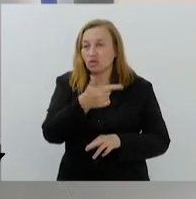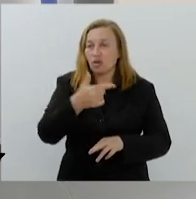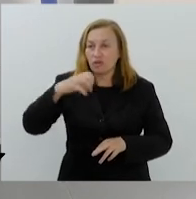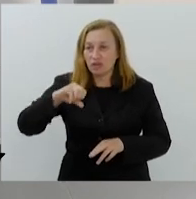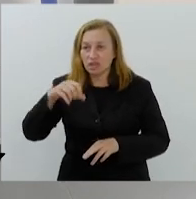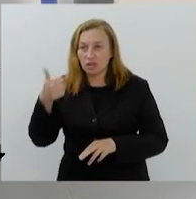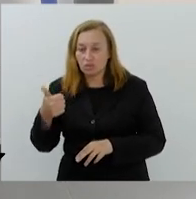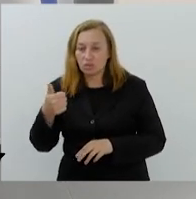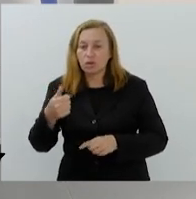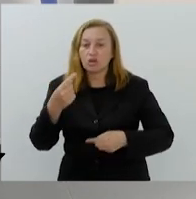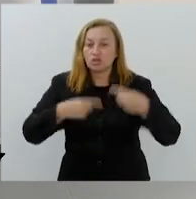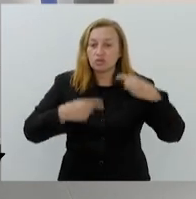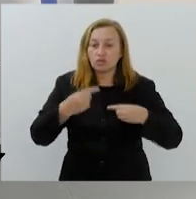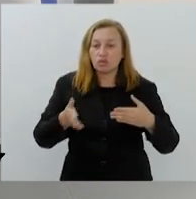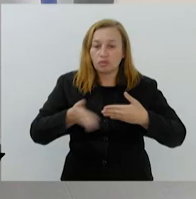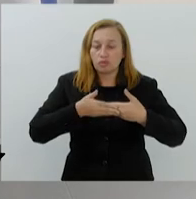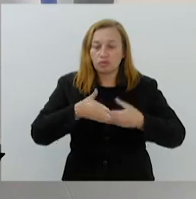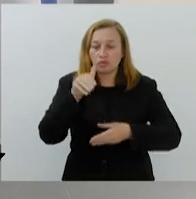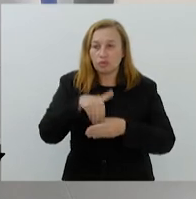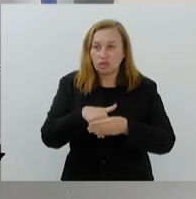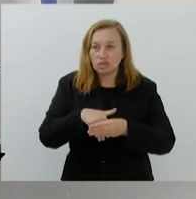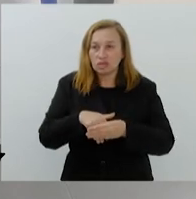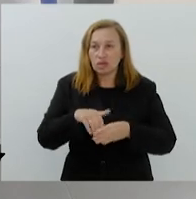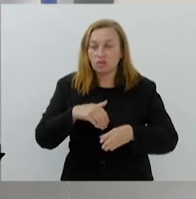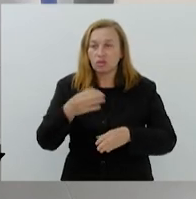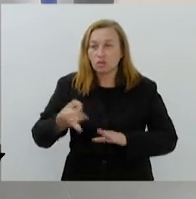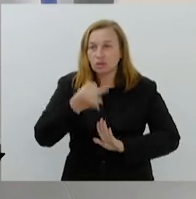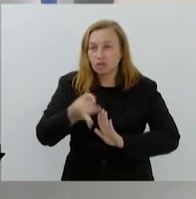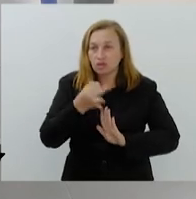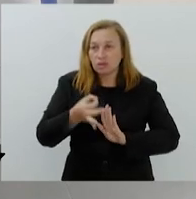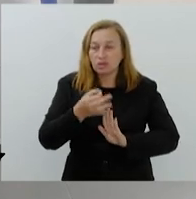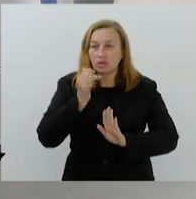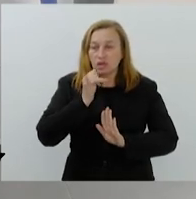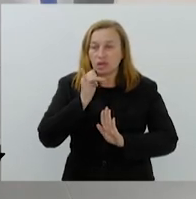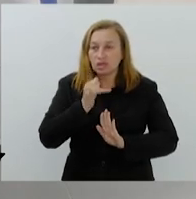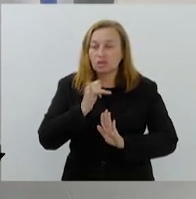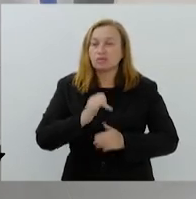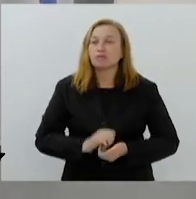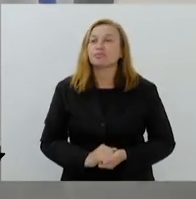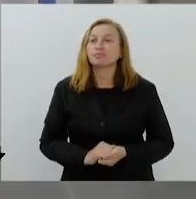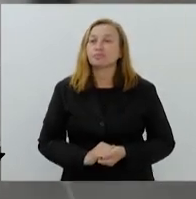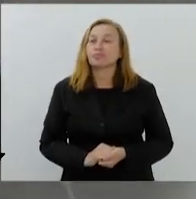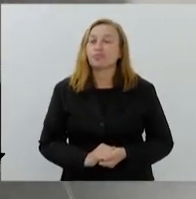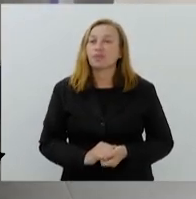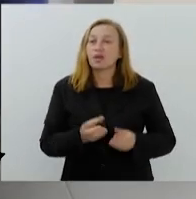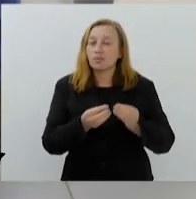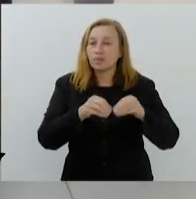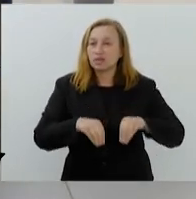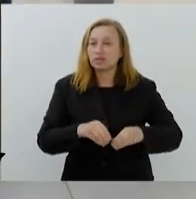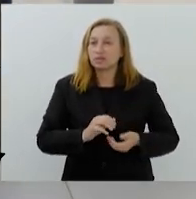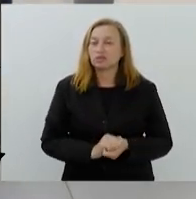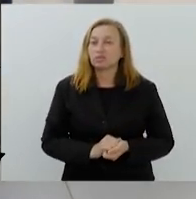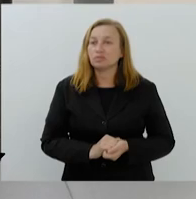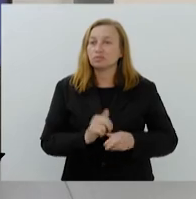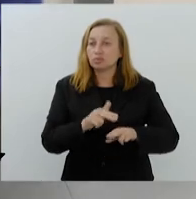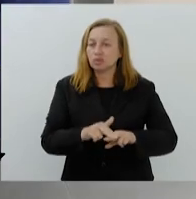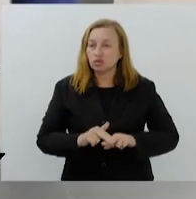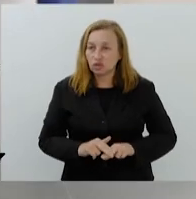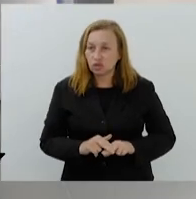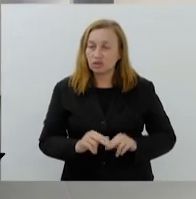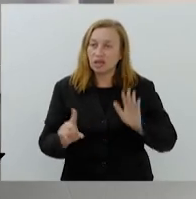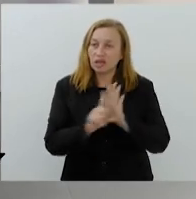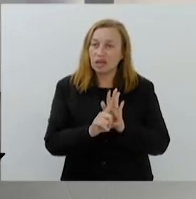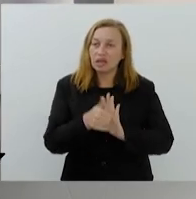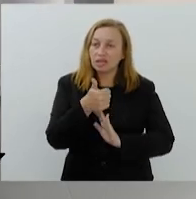Então, encerrada a discussão, em votação, o novo parecer do relator designado pela prejudicabilidade em função da